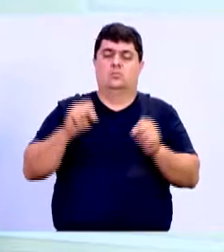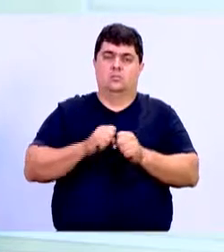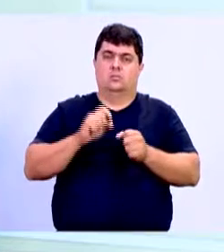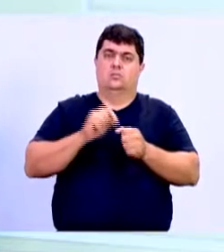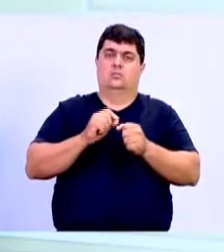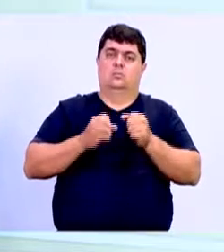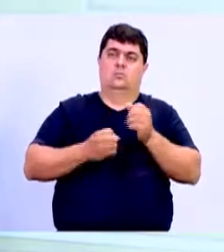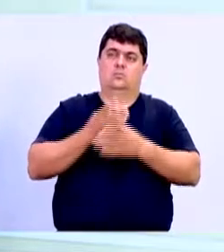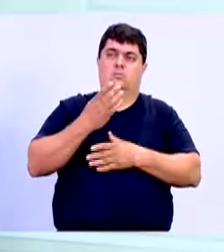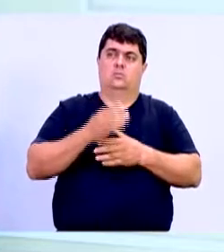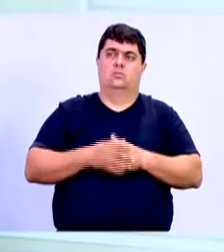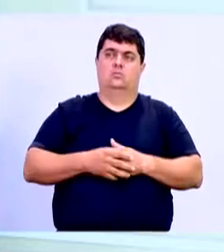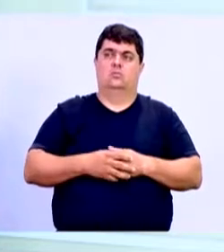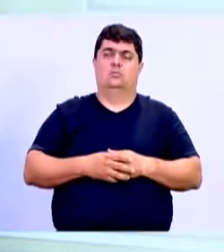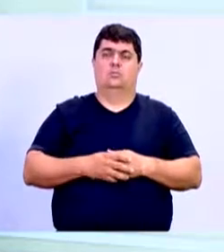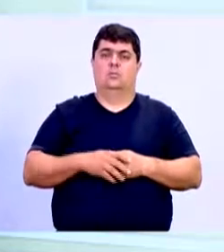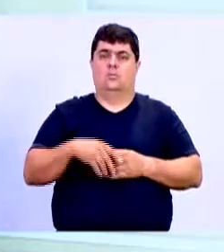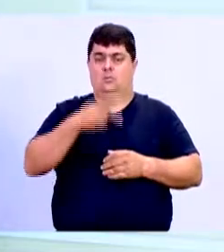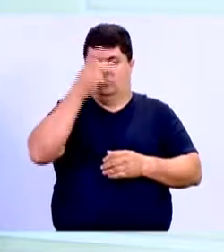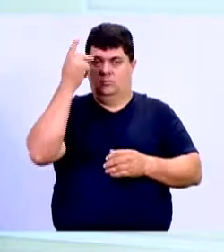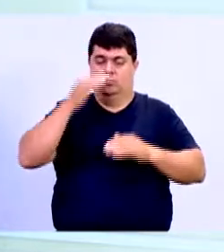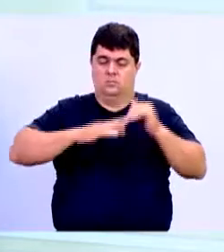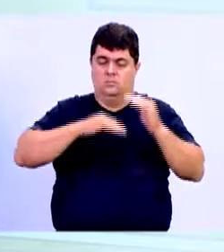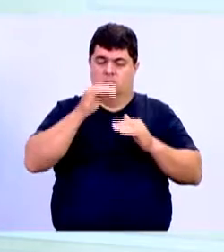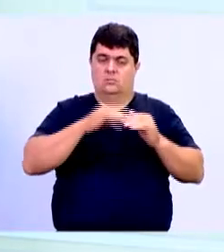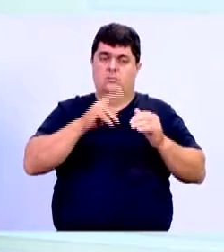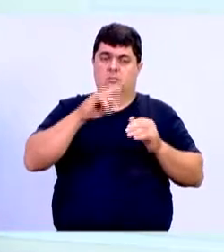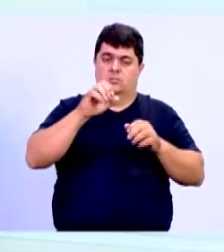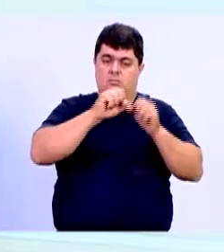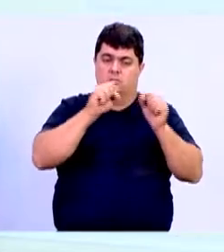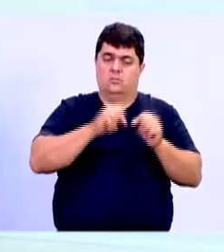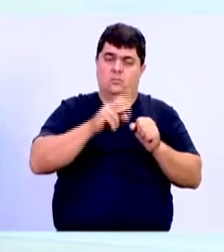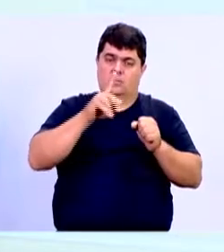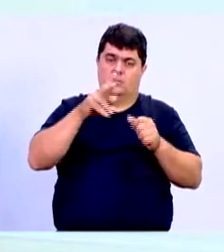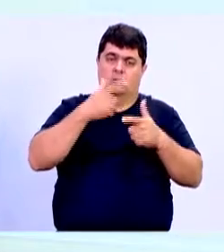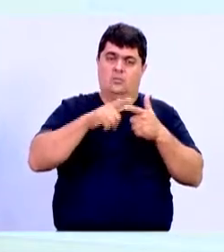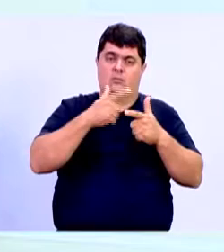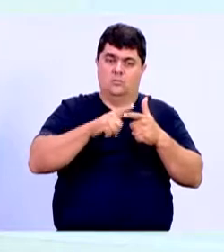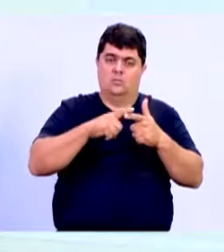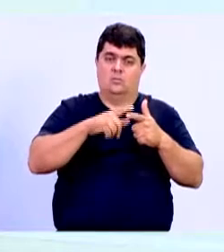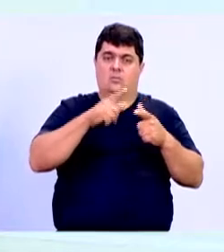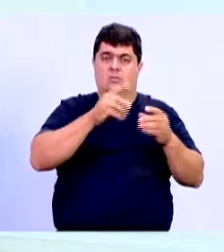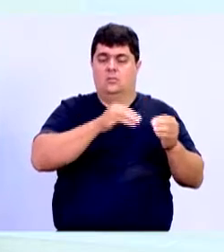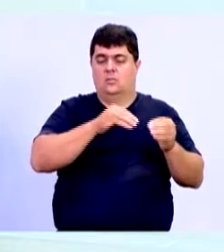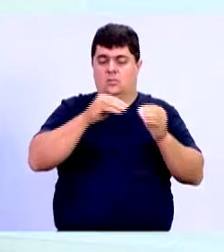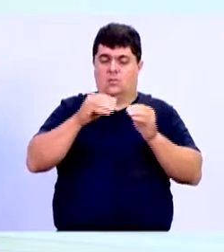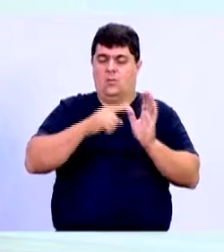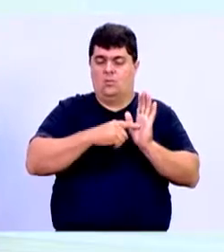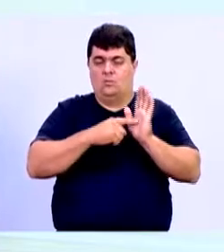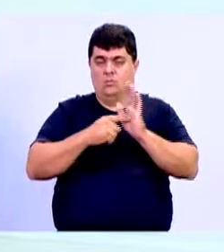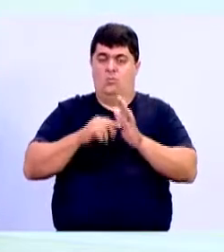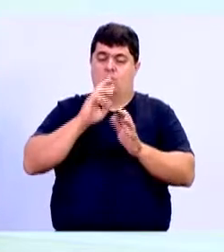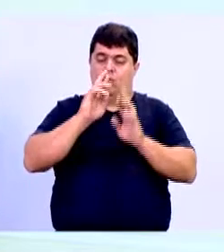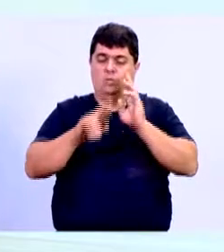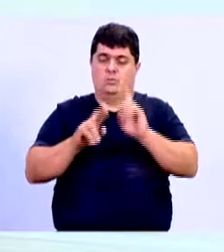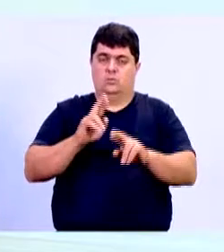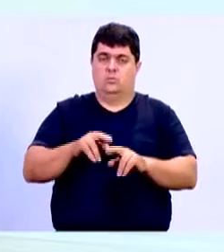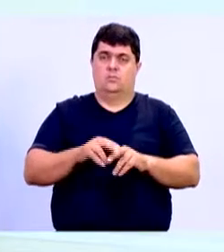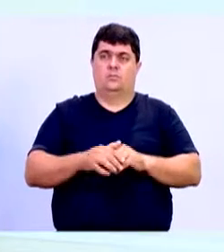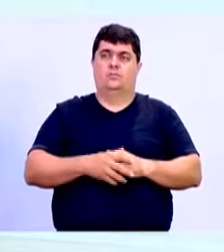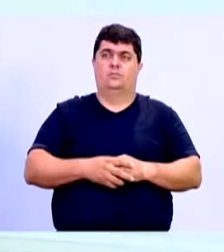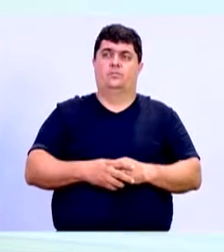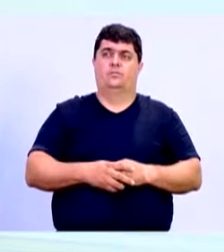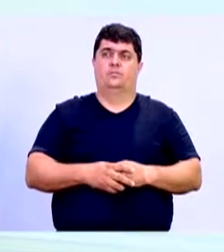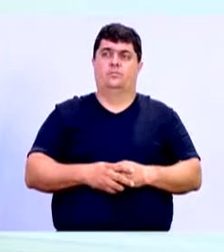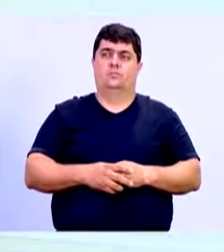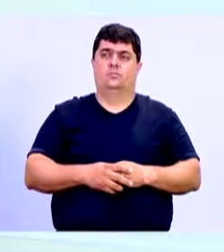sistemas. E aí então os analistas que desenvolvem os sistemas vão resolver o problema, passam novamente para a central, e aí a central vai